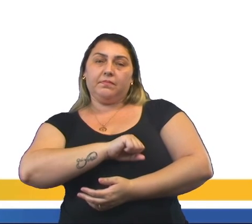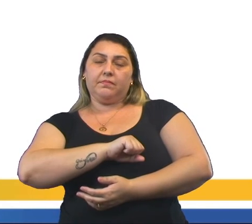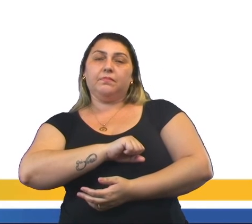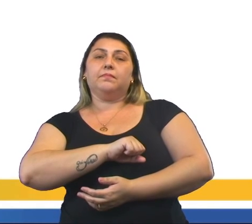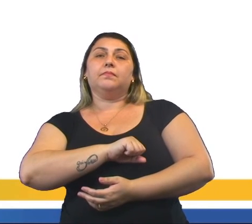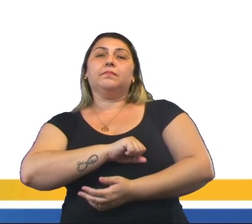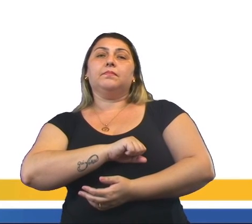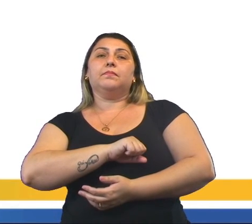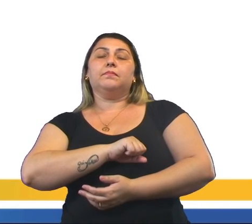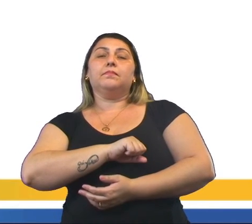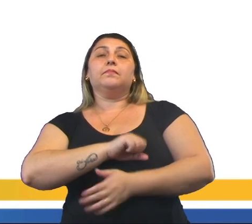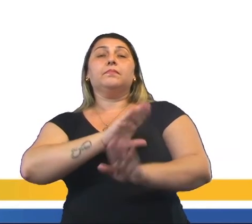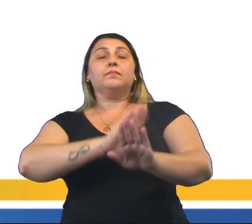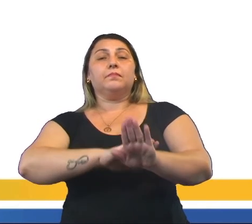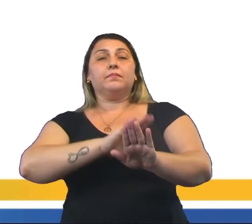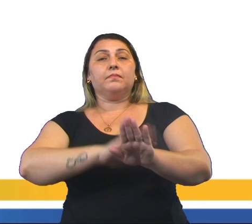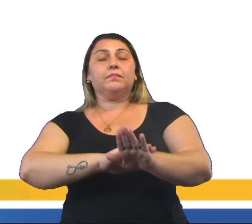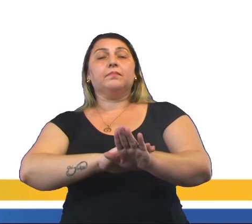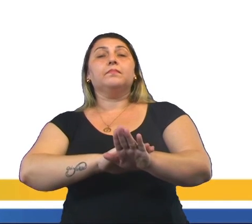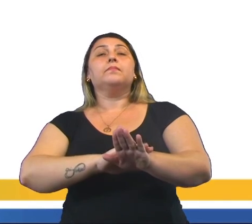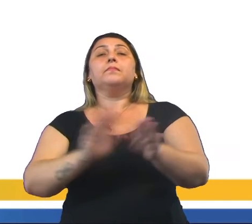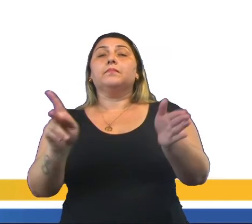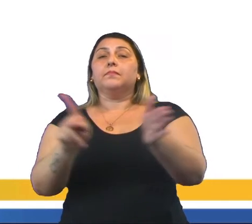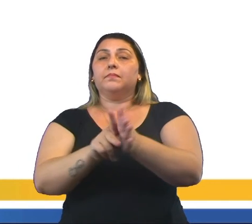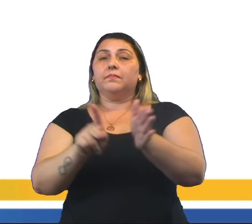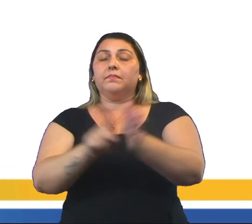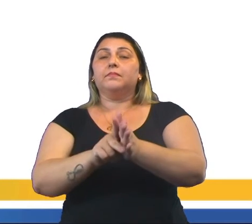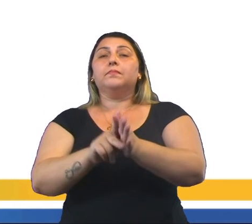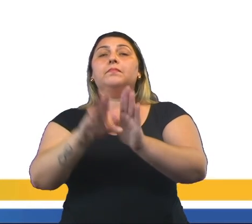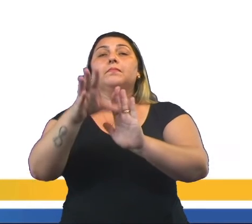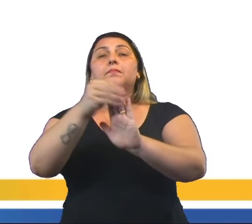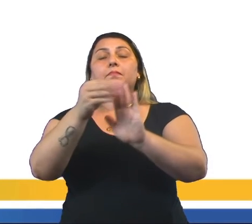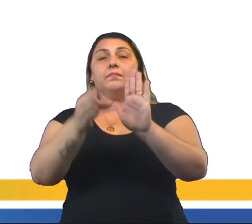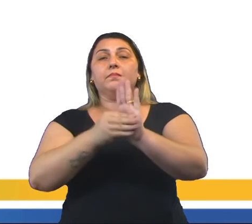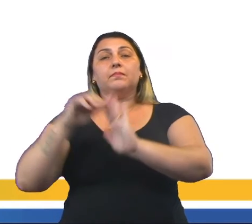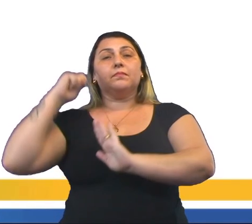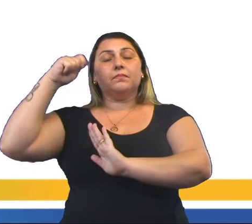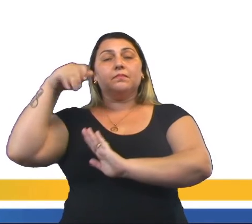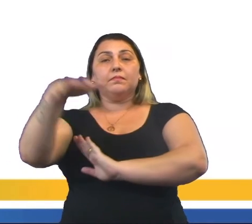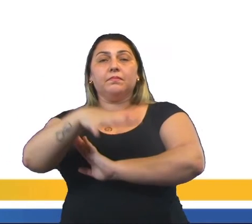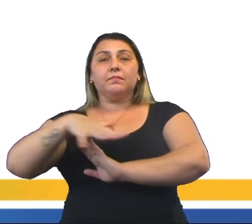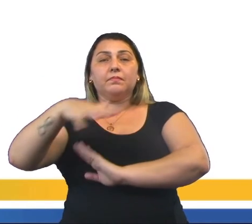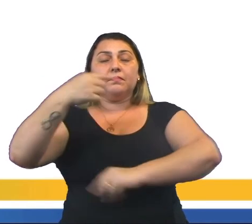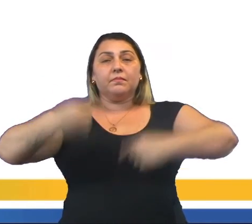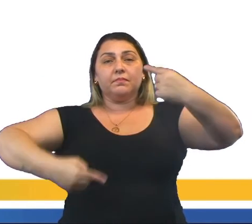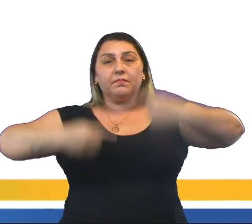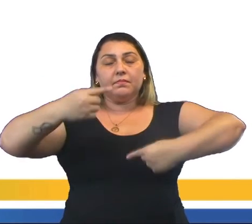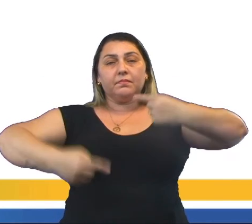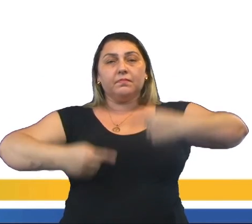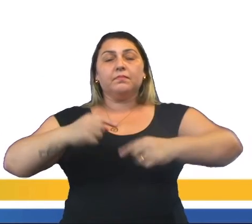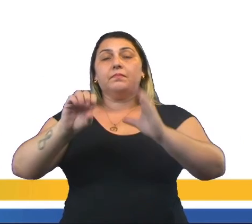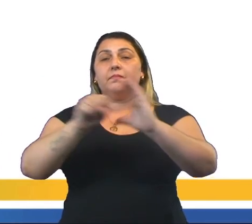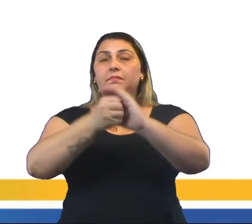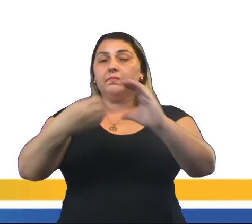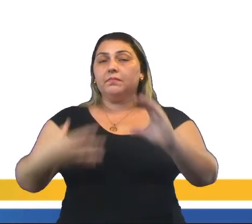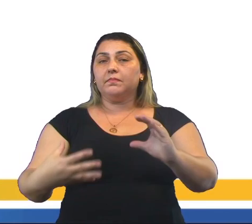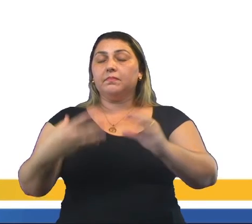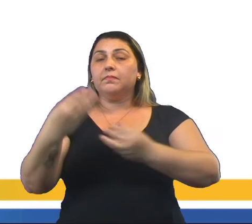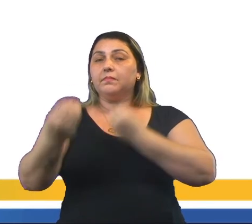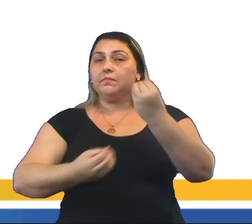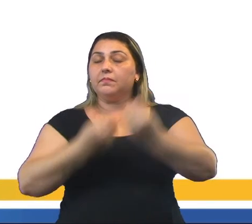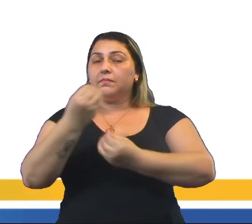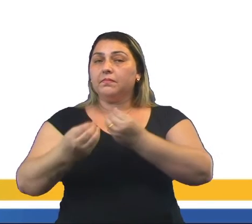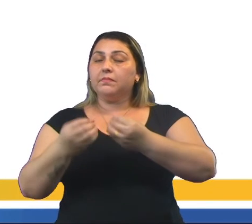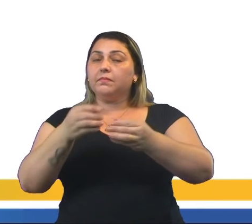graças à ideologia dominante e a um complexo conteúdo artístico, social e político, caracteriza-se como